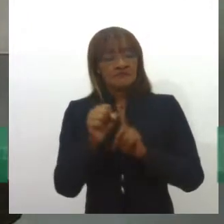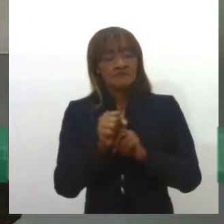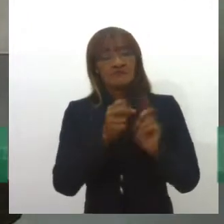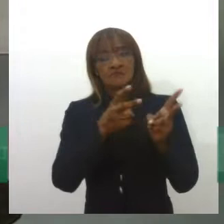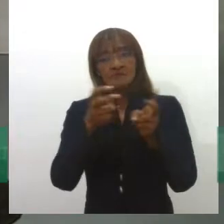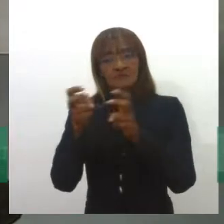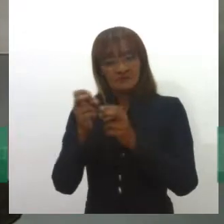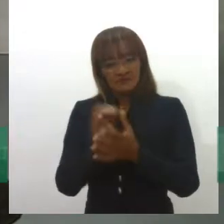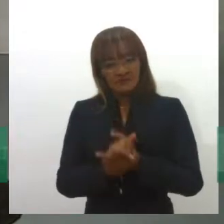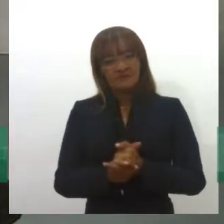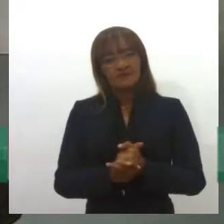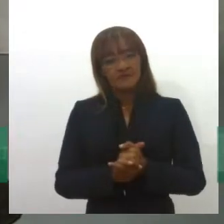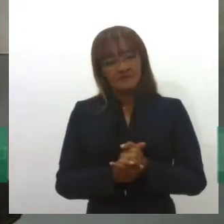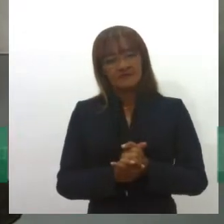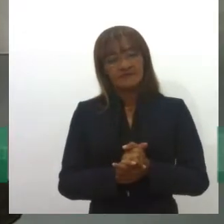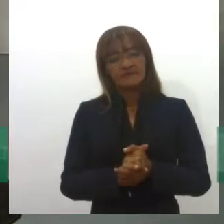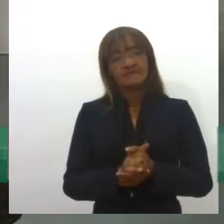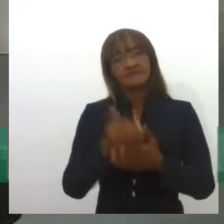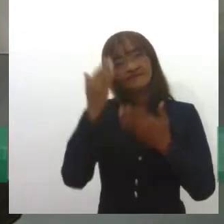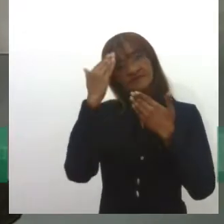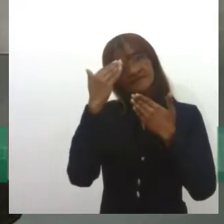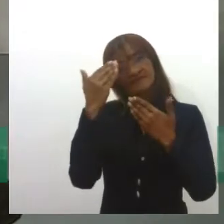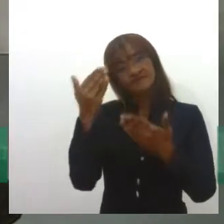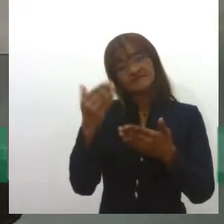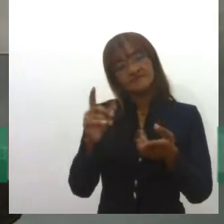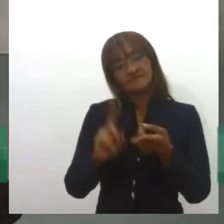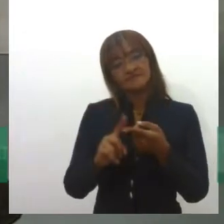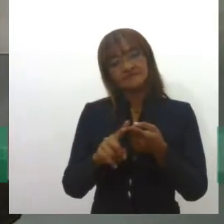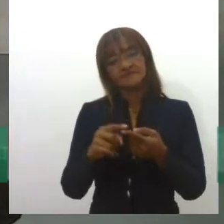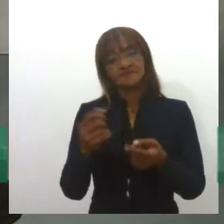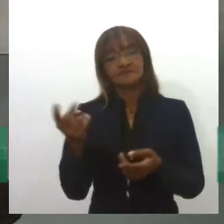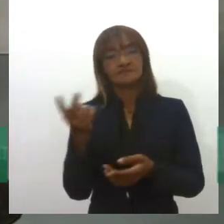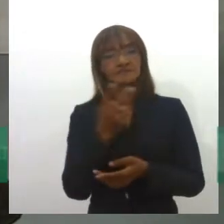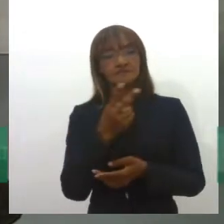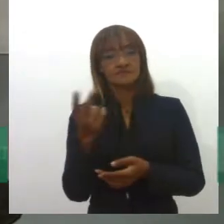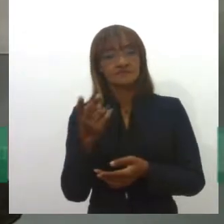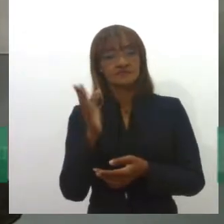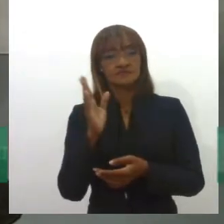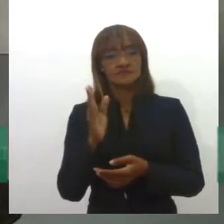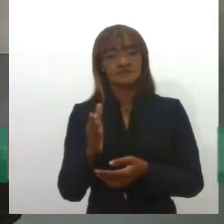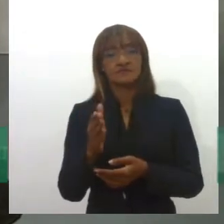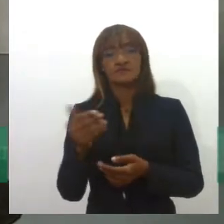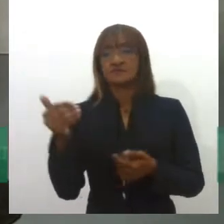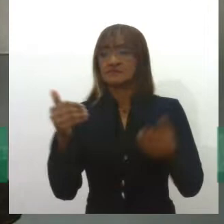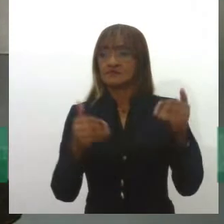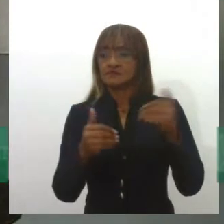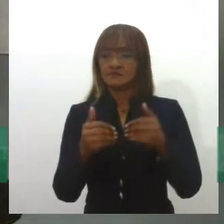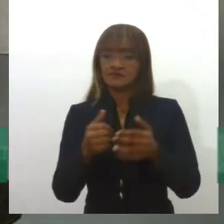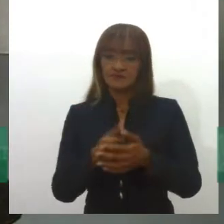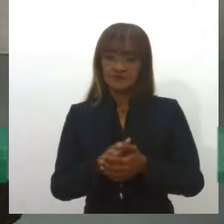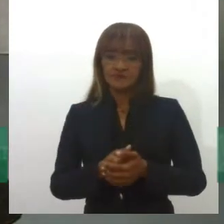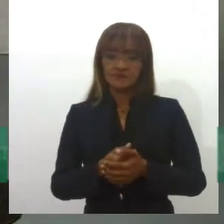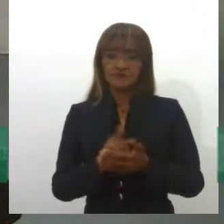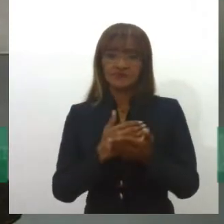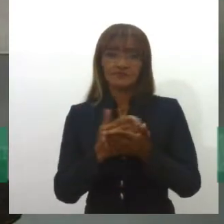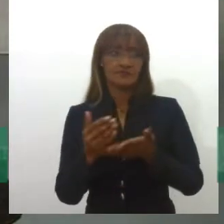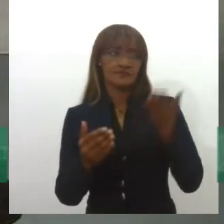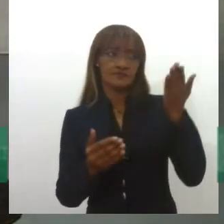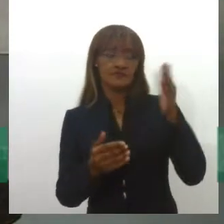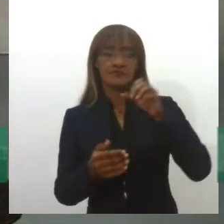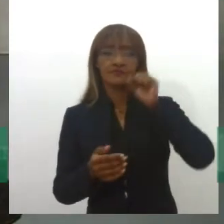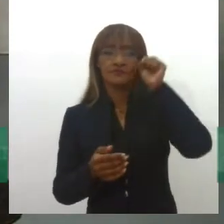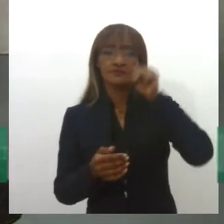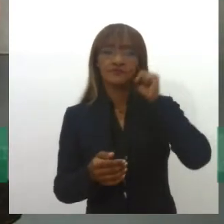brasileira. Gostaria de agradecer também a disponibilidade de vocês de participar desse programa. Vou começar com o senador.